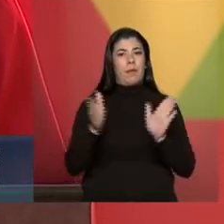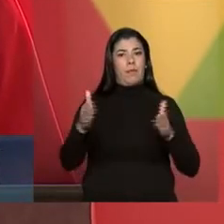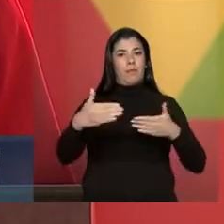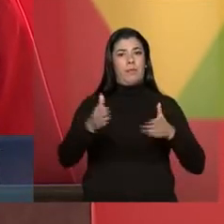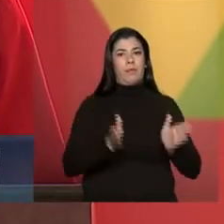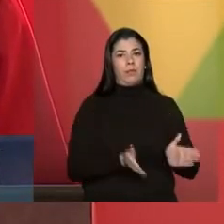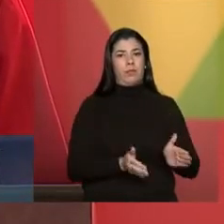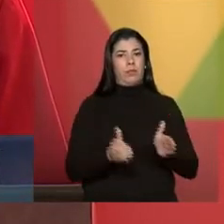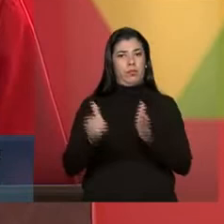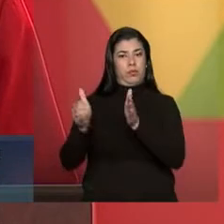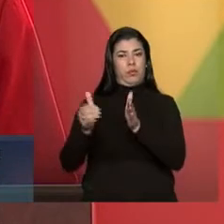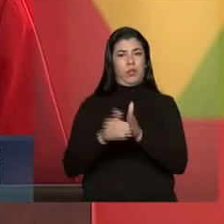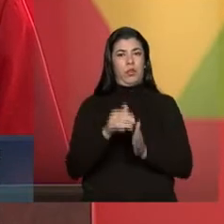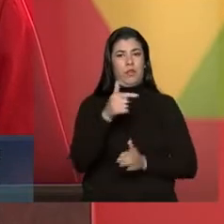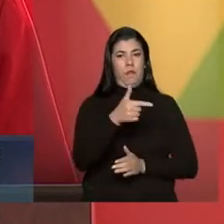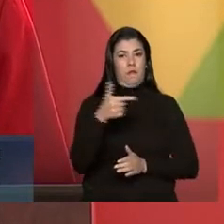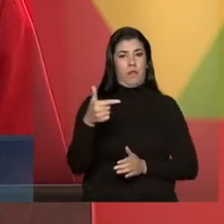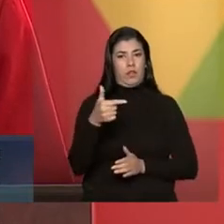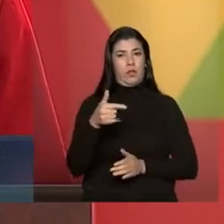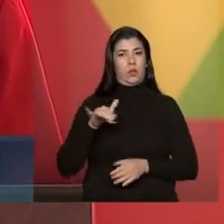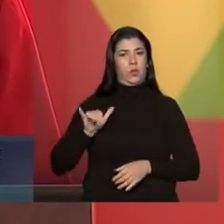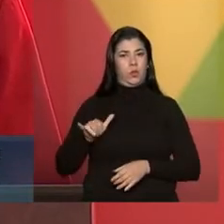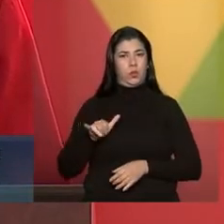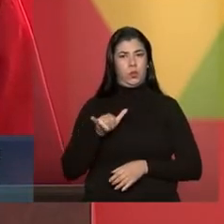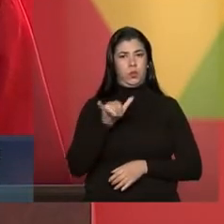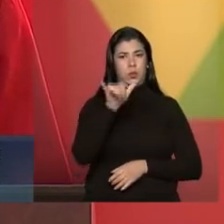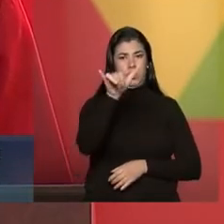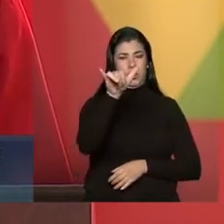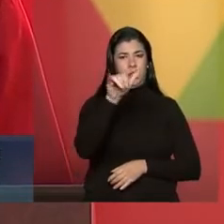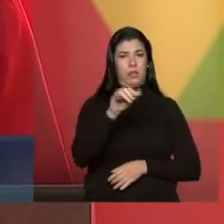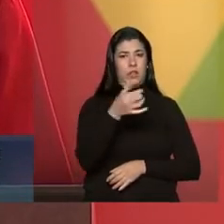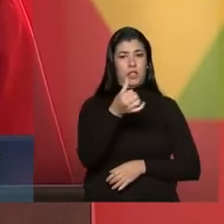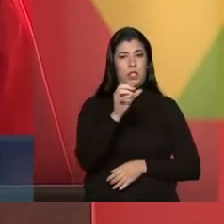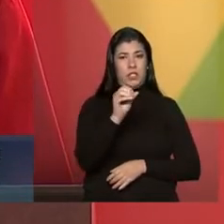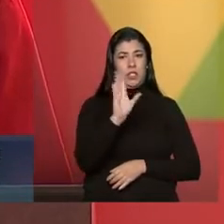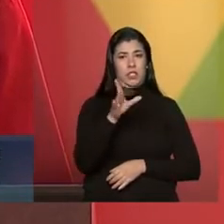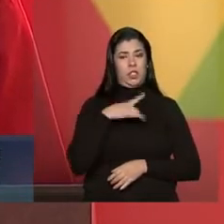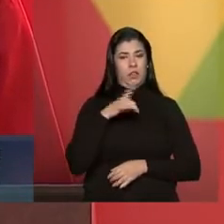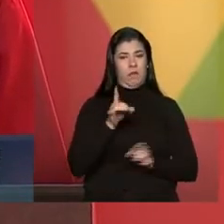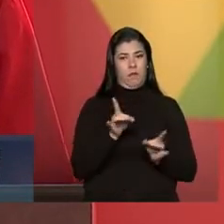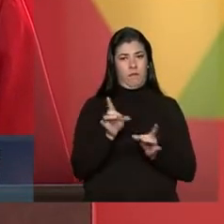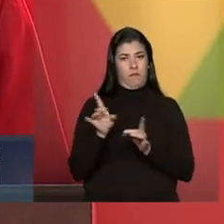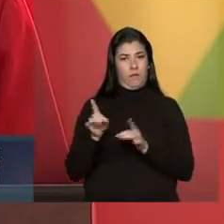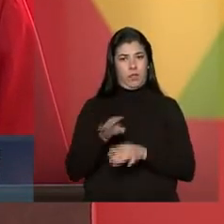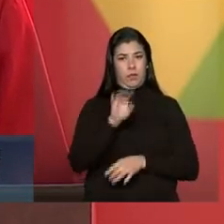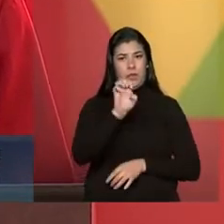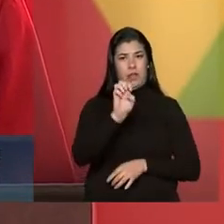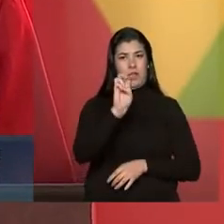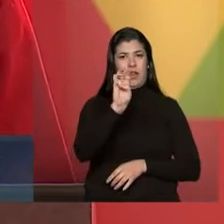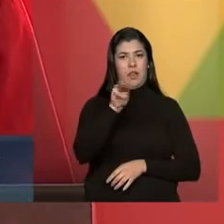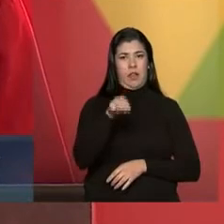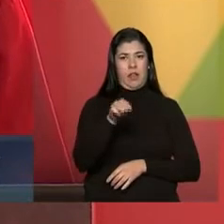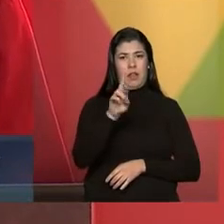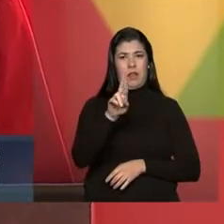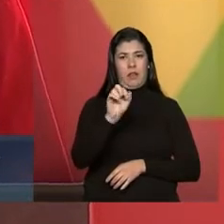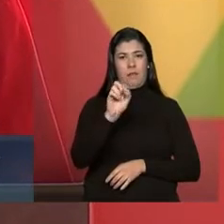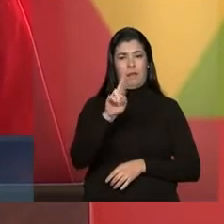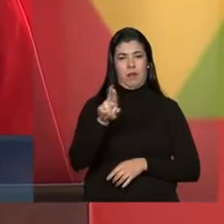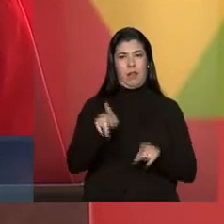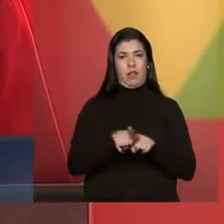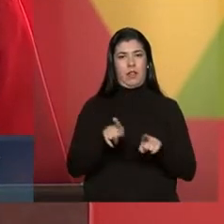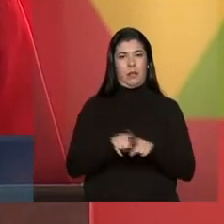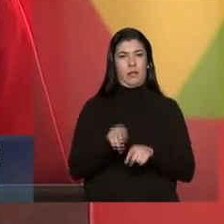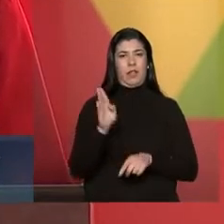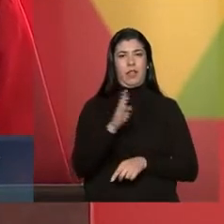de 22 aeronaves, dentre as 60 vendidas pela Embraer, para a Tianjin